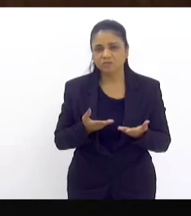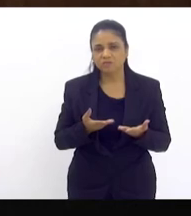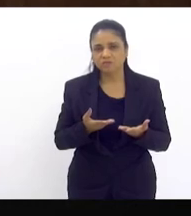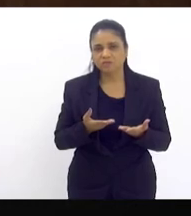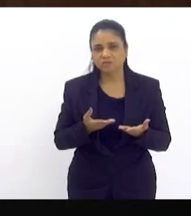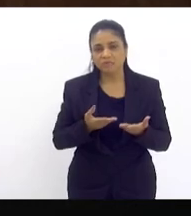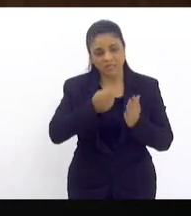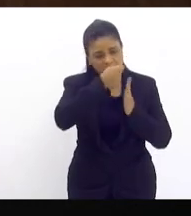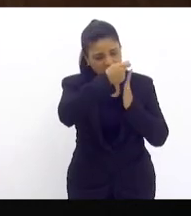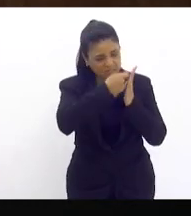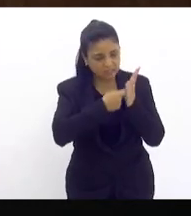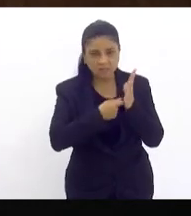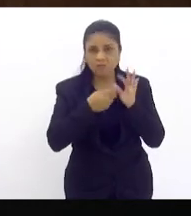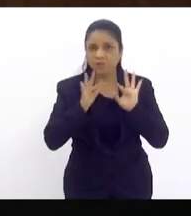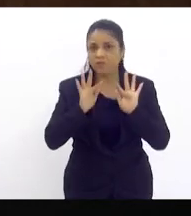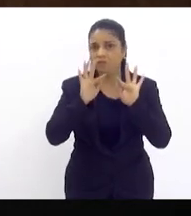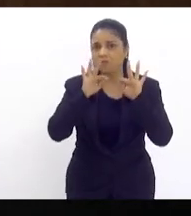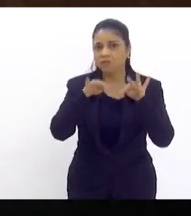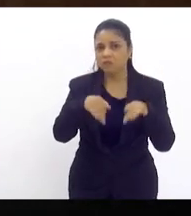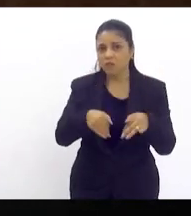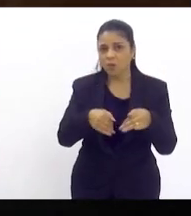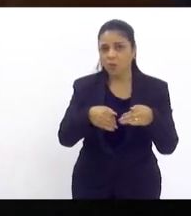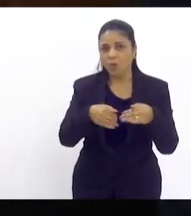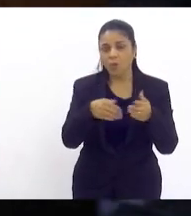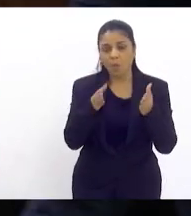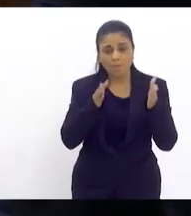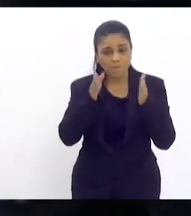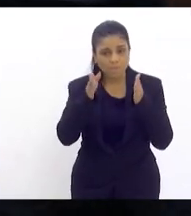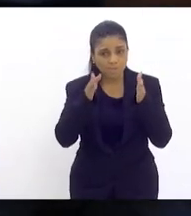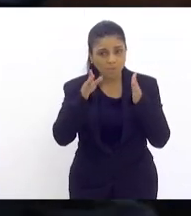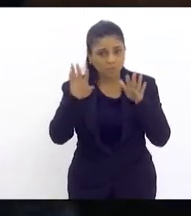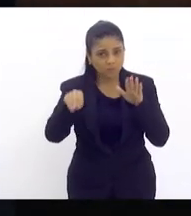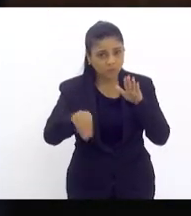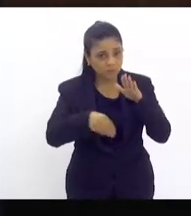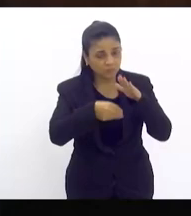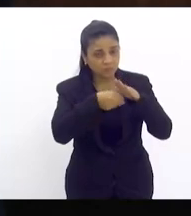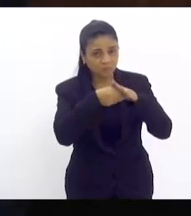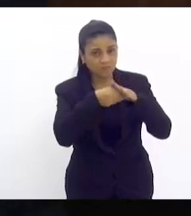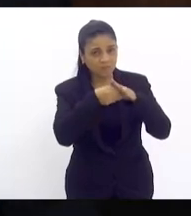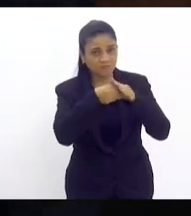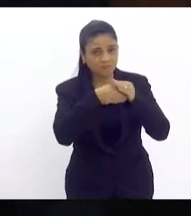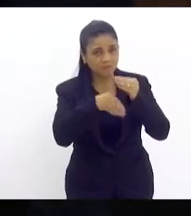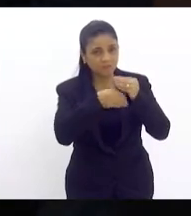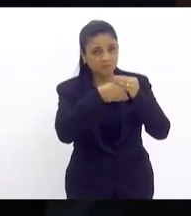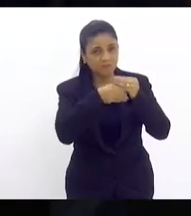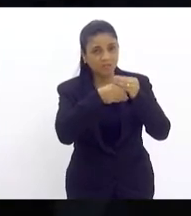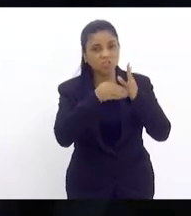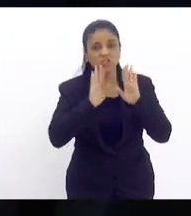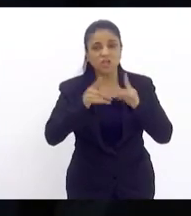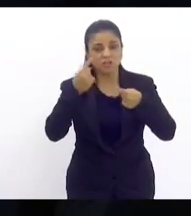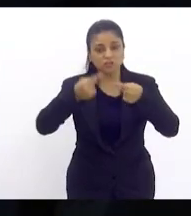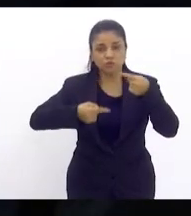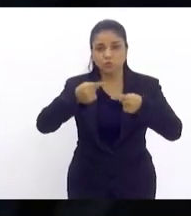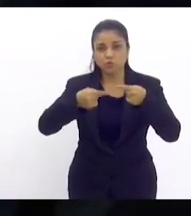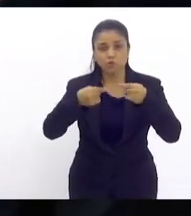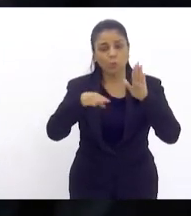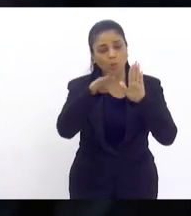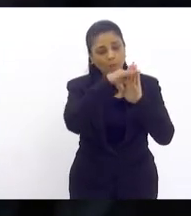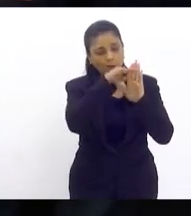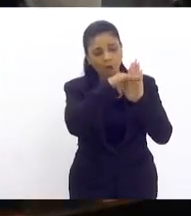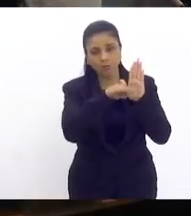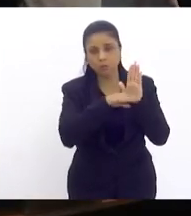redação final o prazo de emenda se foi-se quando Ele discutiu e veio a pauta agora não cabe mais